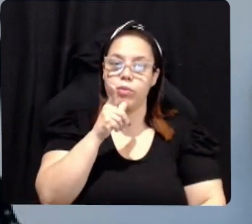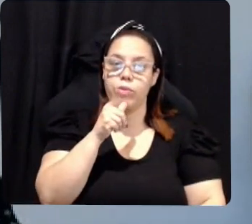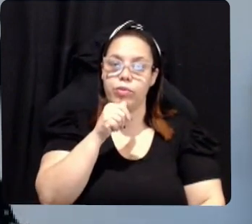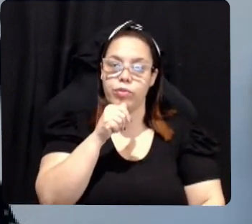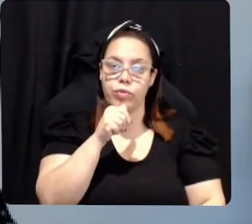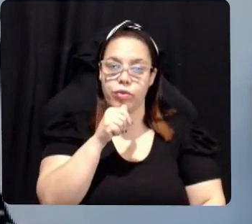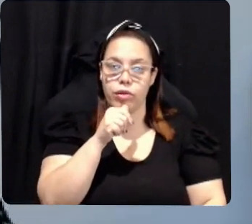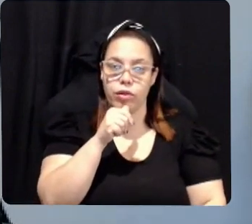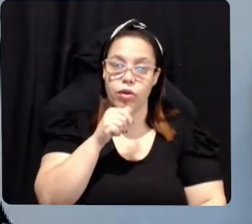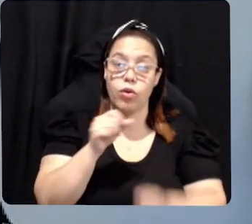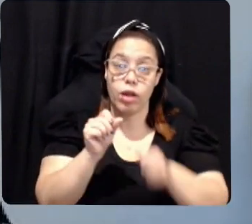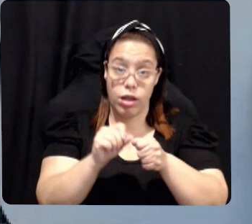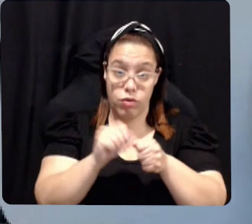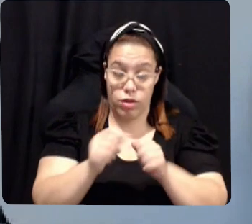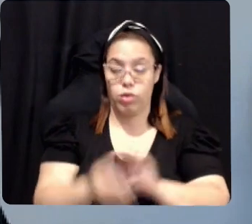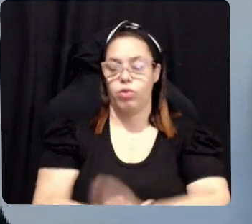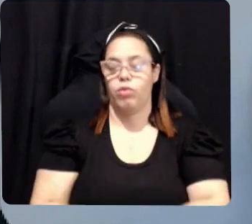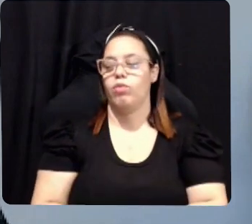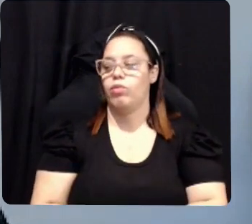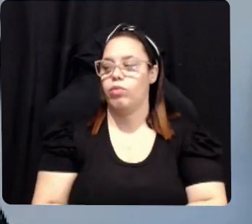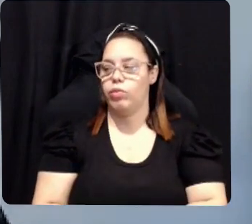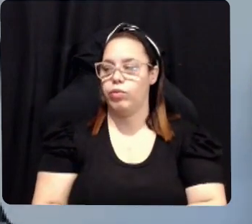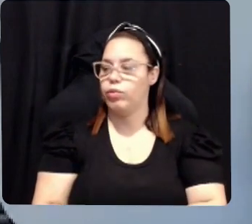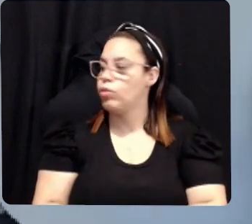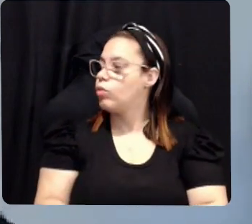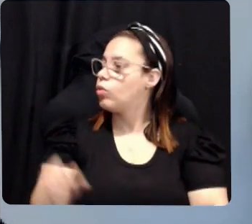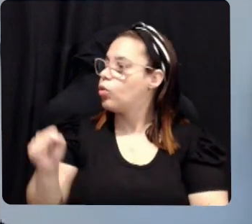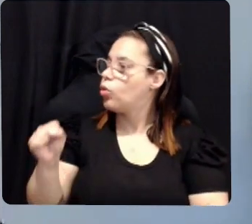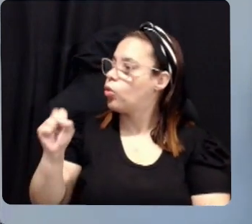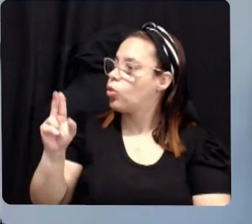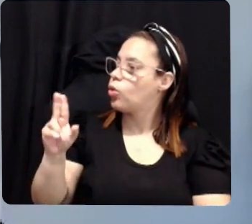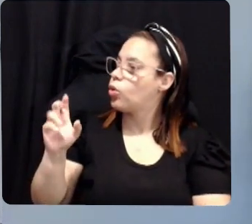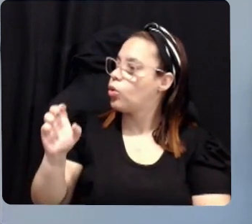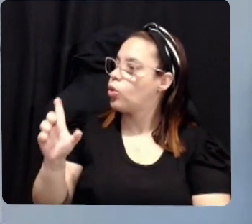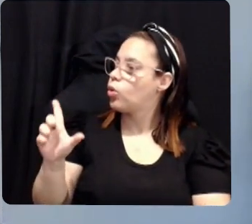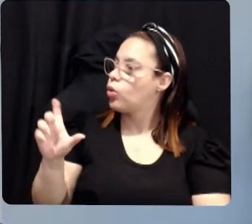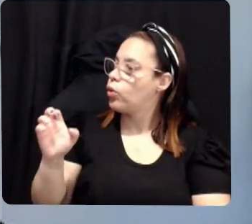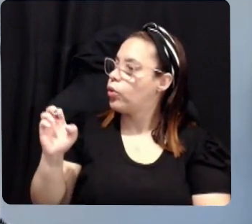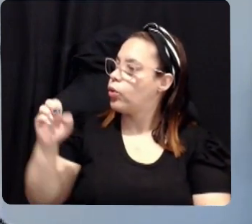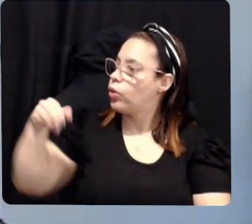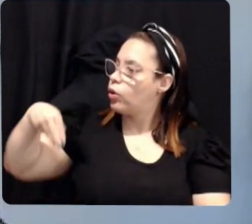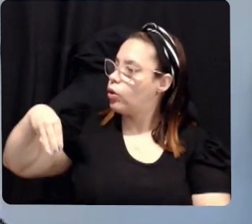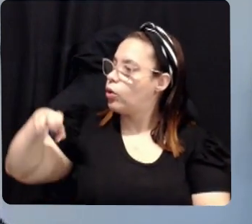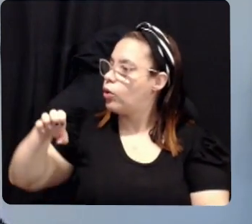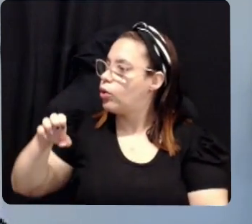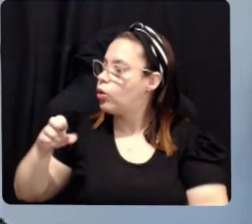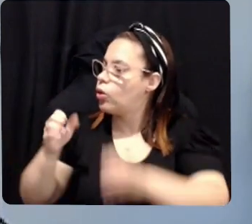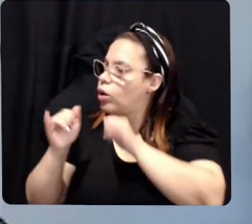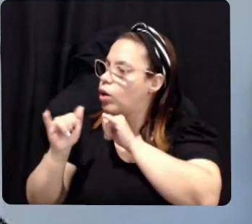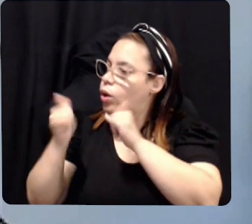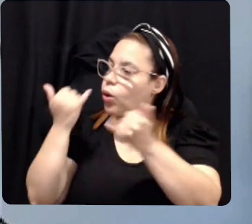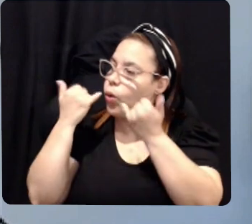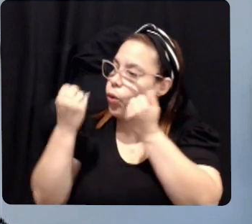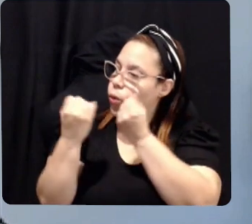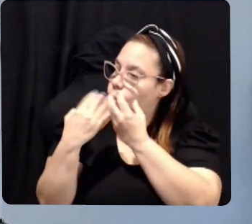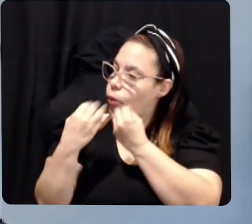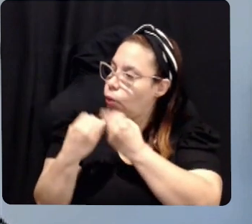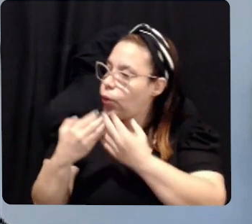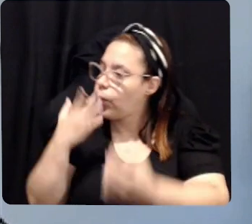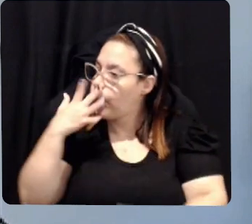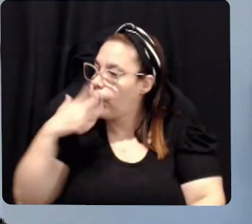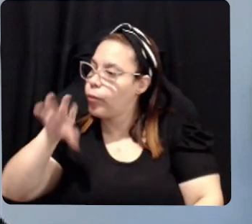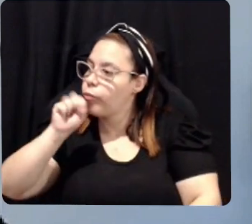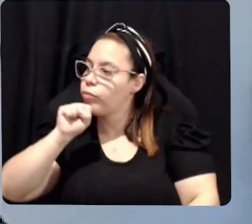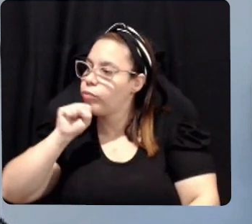ele demora um tempo para ser feito. E Sulene, quais são as